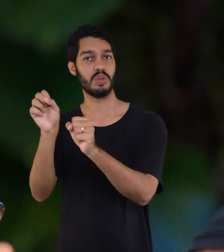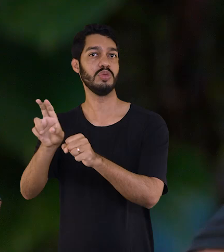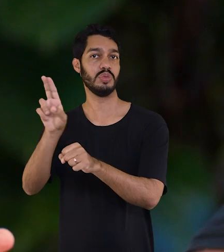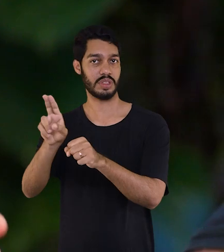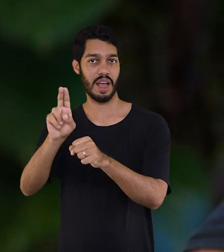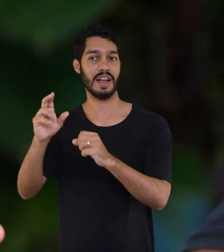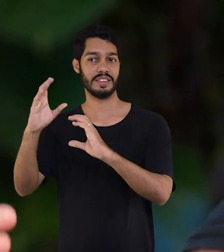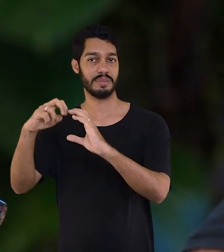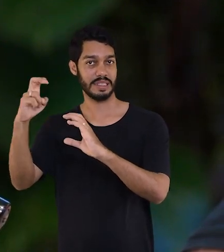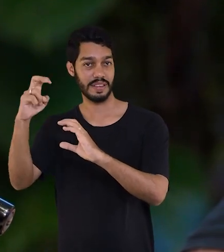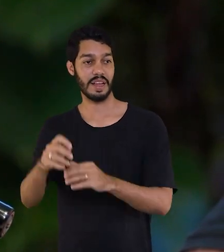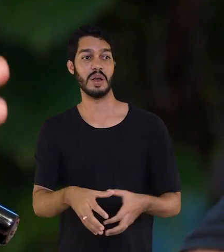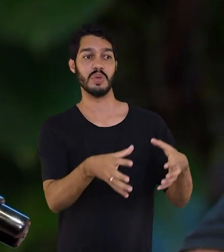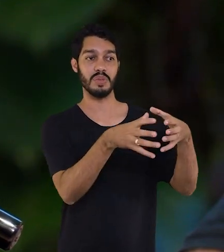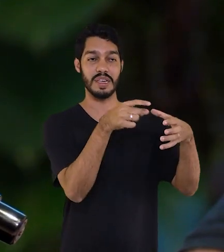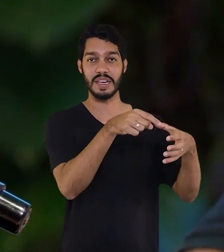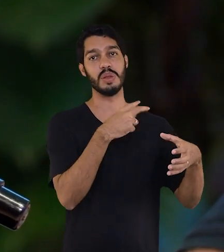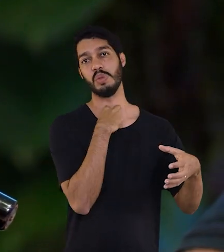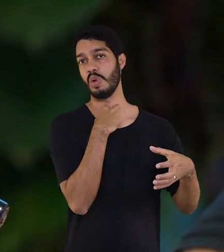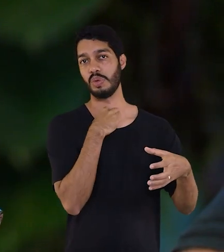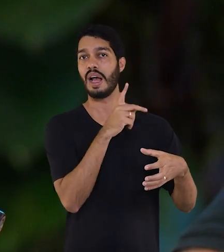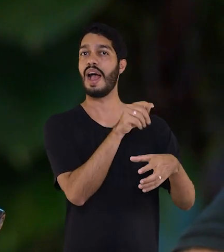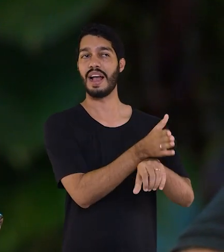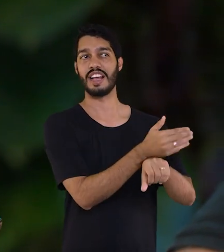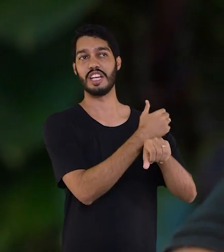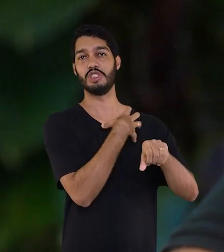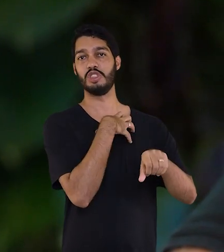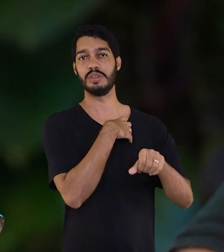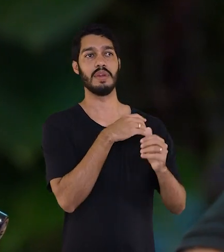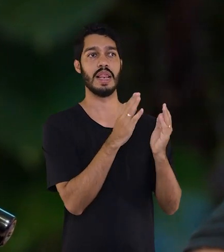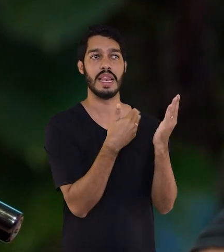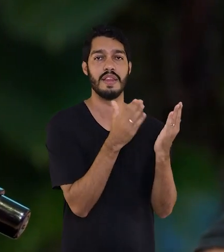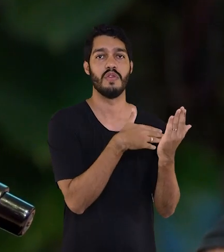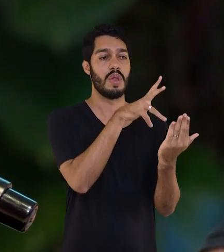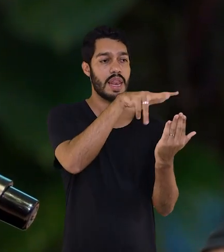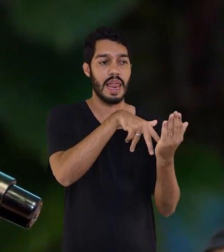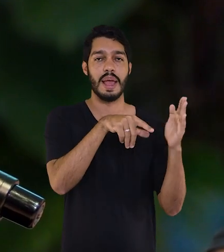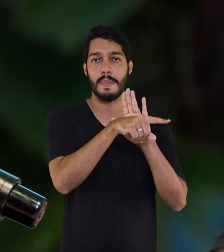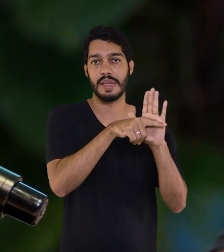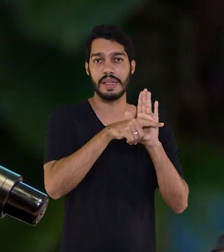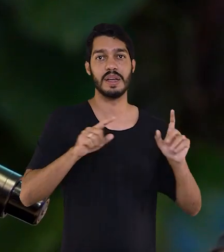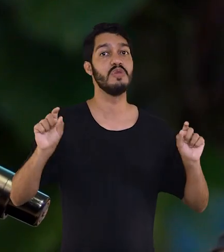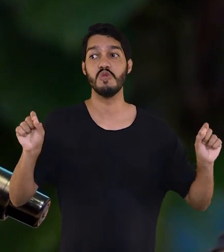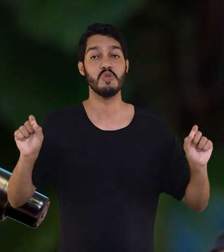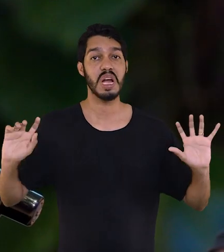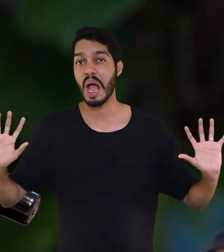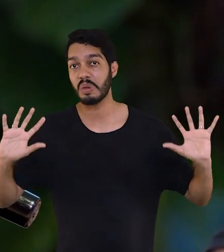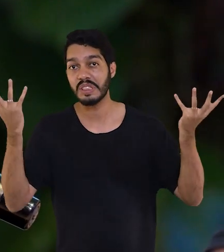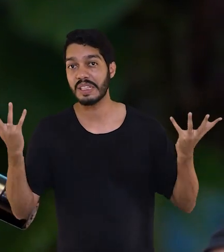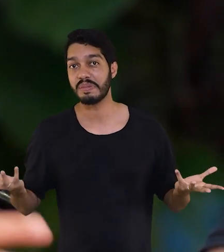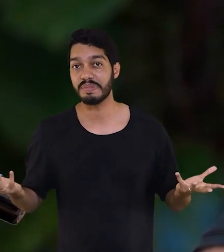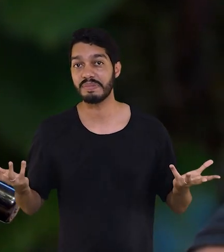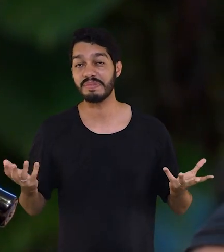aí um grupo poderia utilizar o chat GPT, a inteligência artificial, para fazer o trabalho, e um outro grupo não poderia. Iria ao método antigo lá de ler